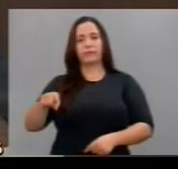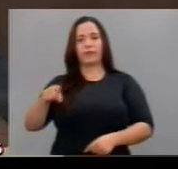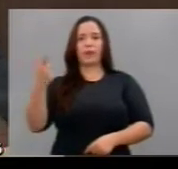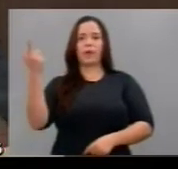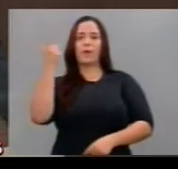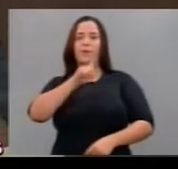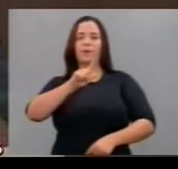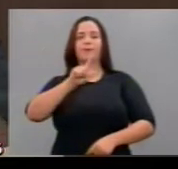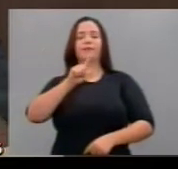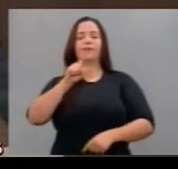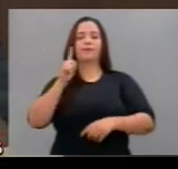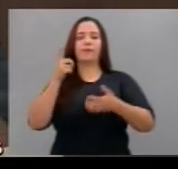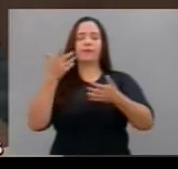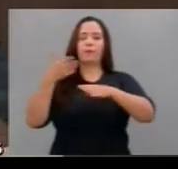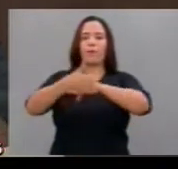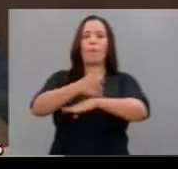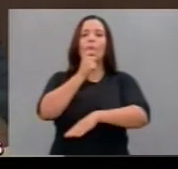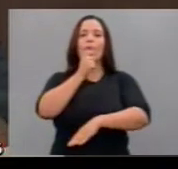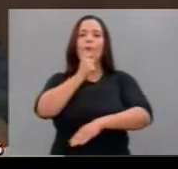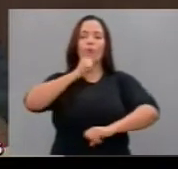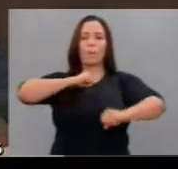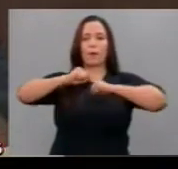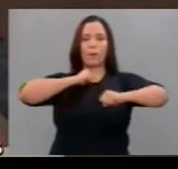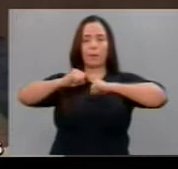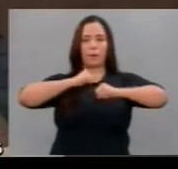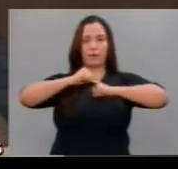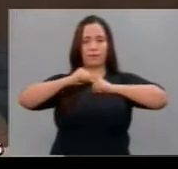nos debates,